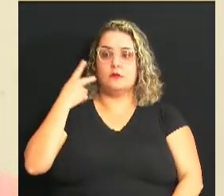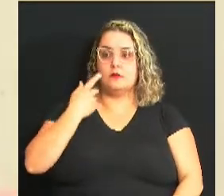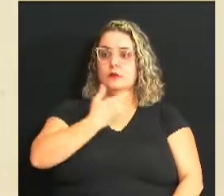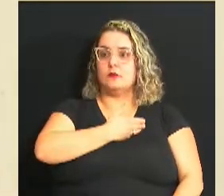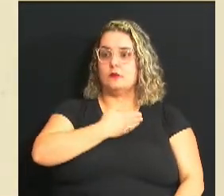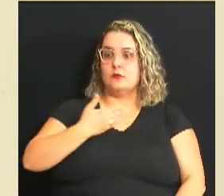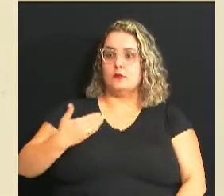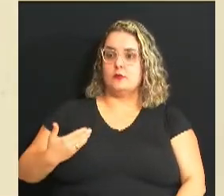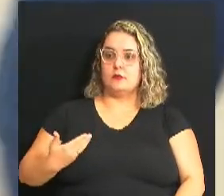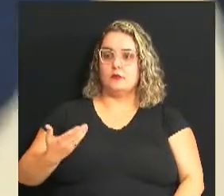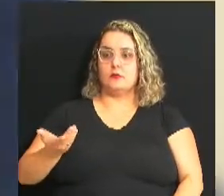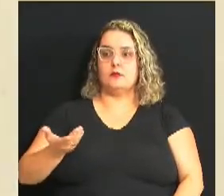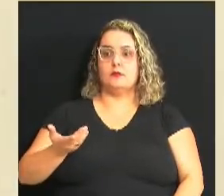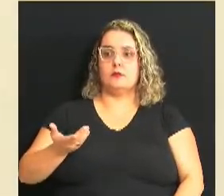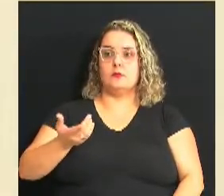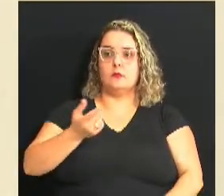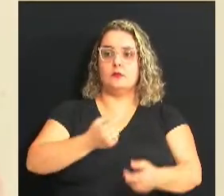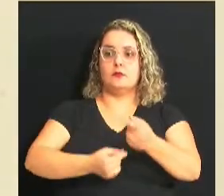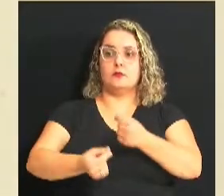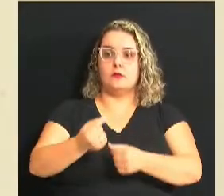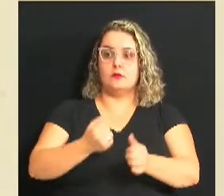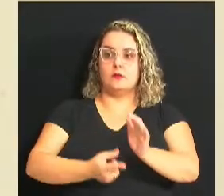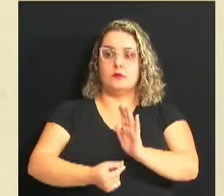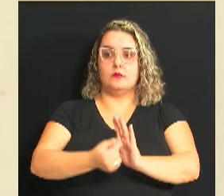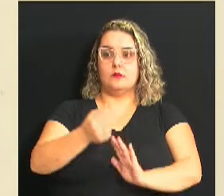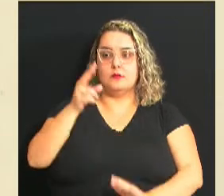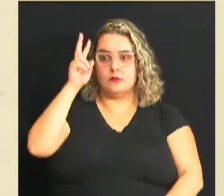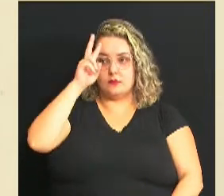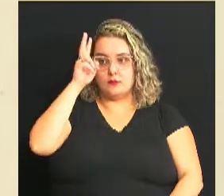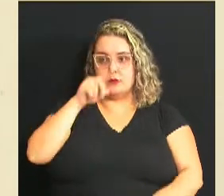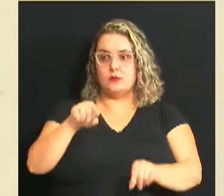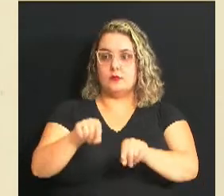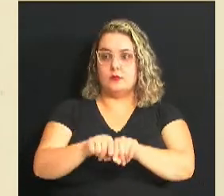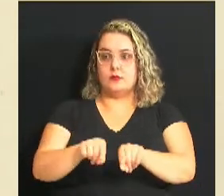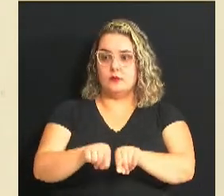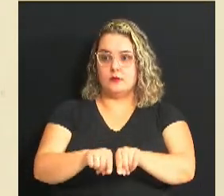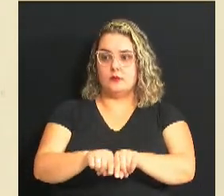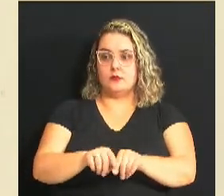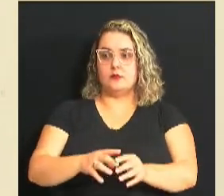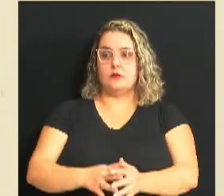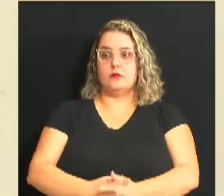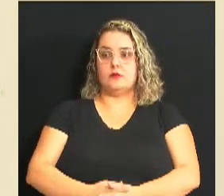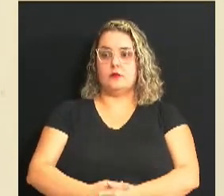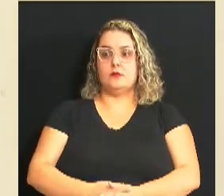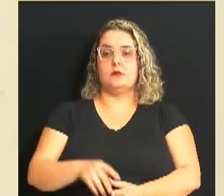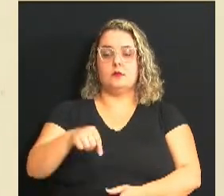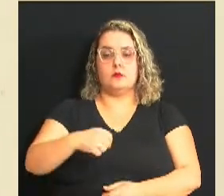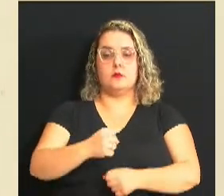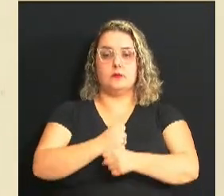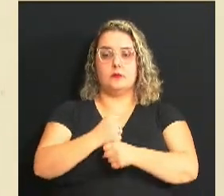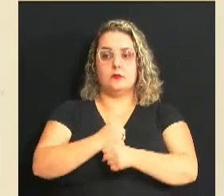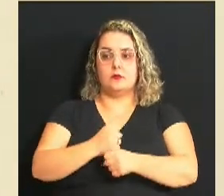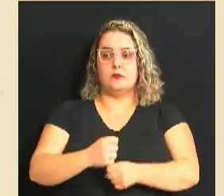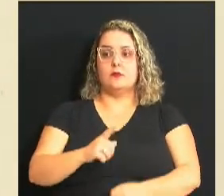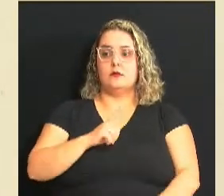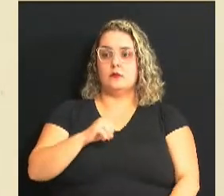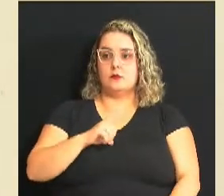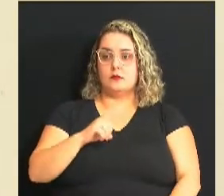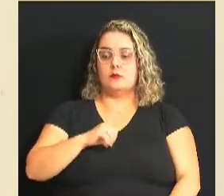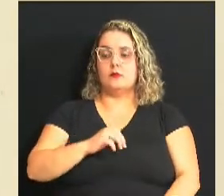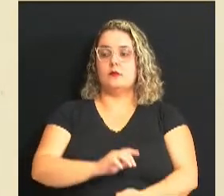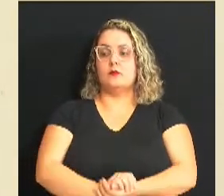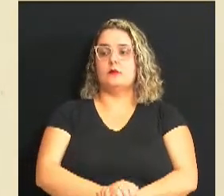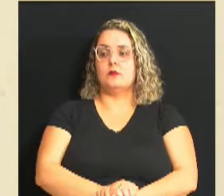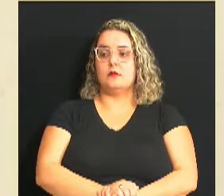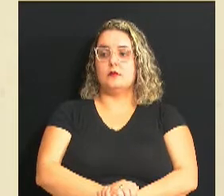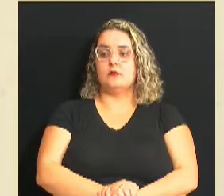pública, a questão orçamentária, lembrando, inclusive, que esse ano aqui nós temos a questão do